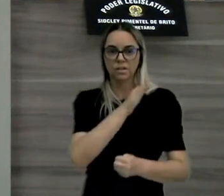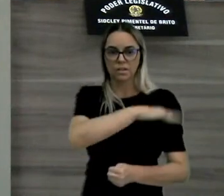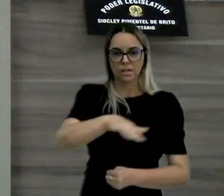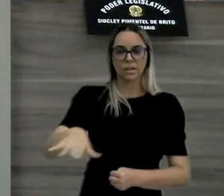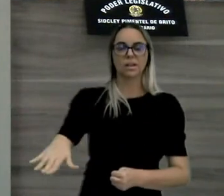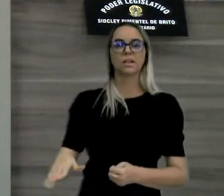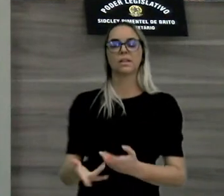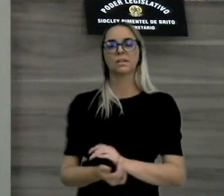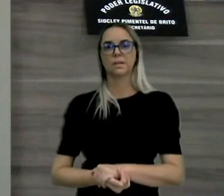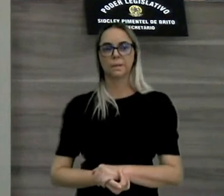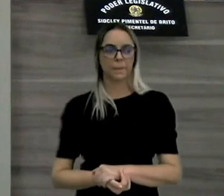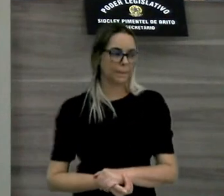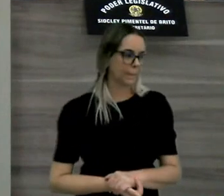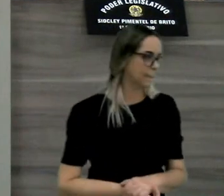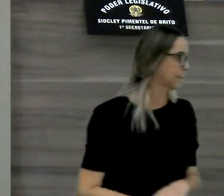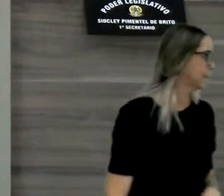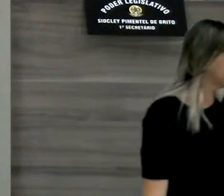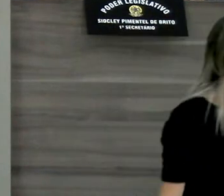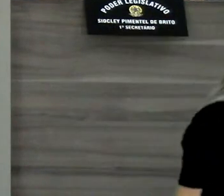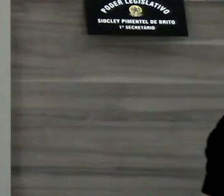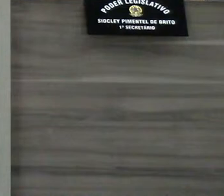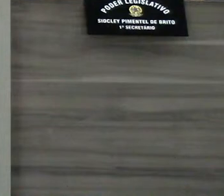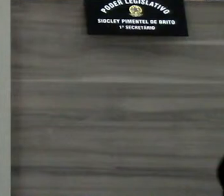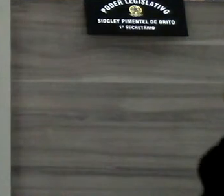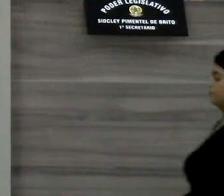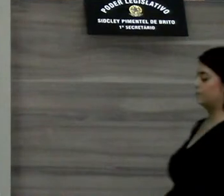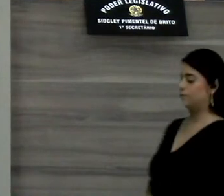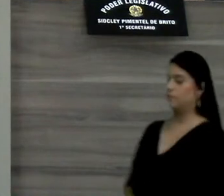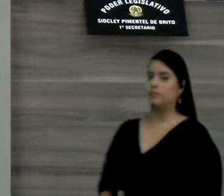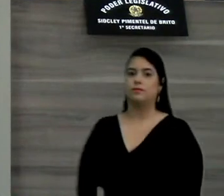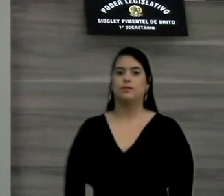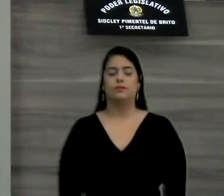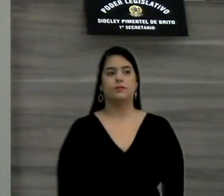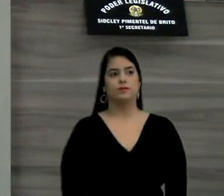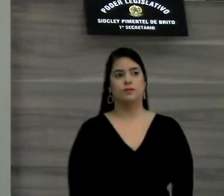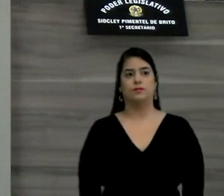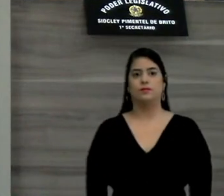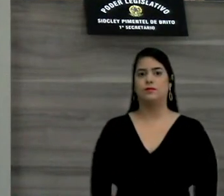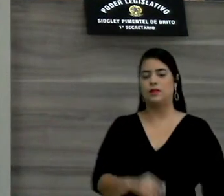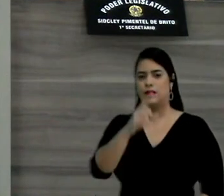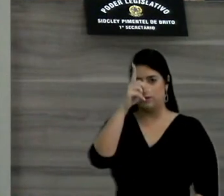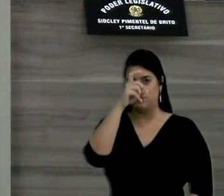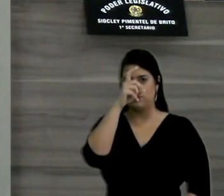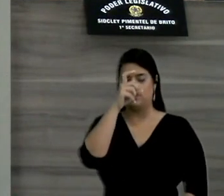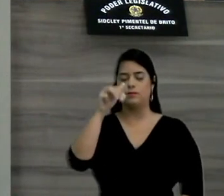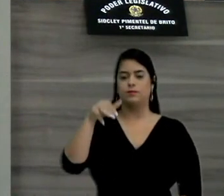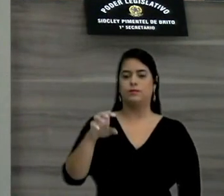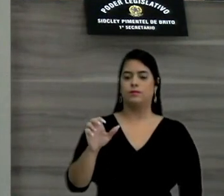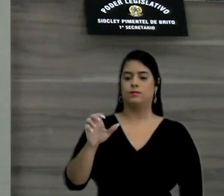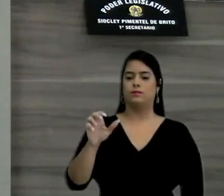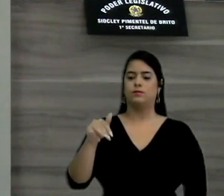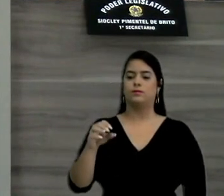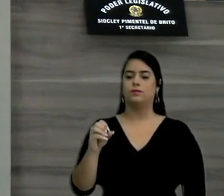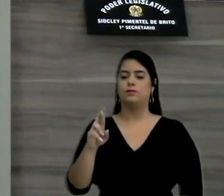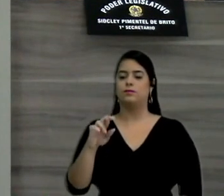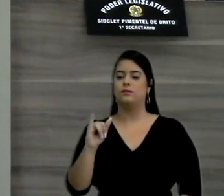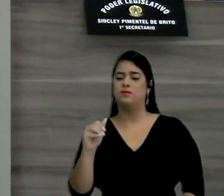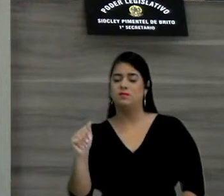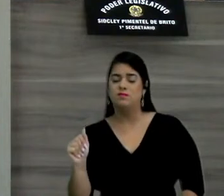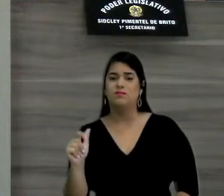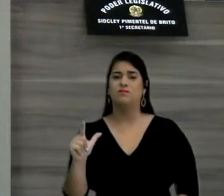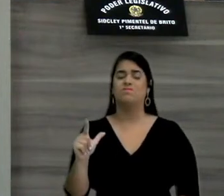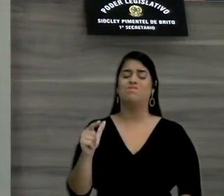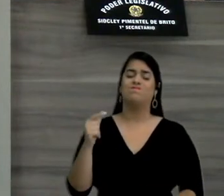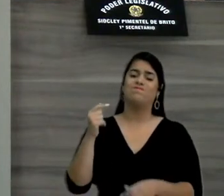Azevedo encontra-se internamento internado na UTI pediátrica do Hospital Memorial Guararapes há muito tempo tendo a